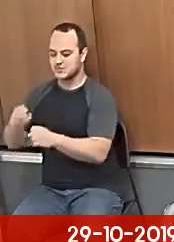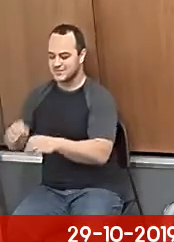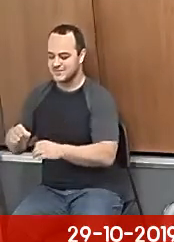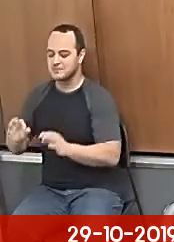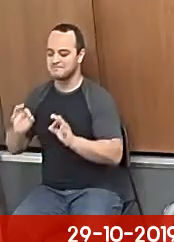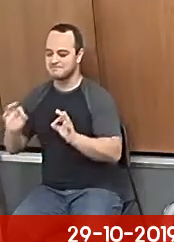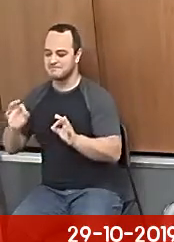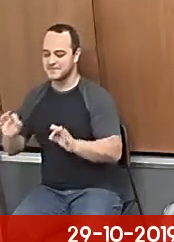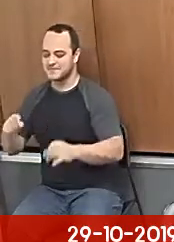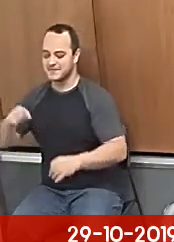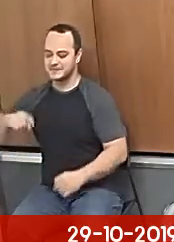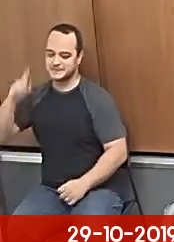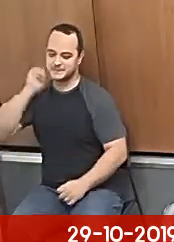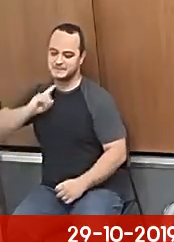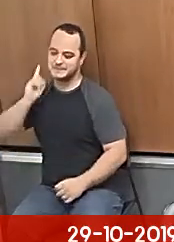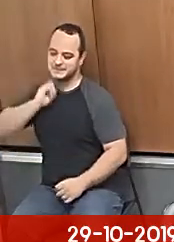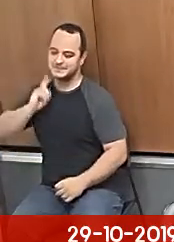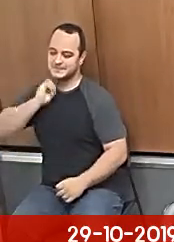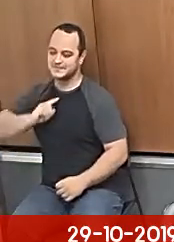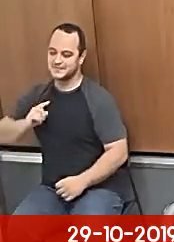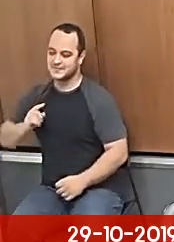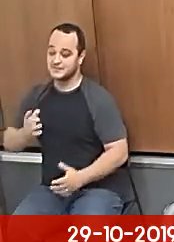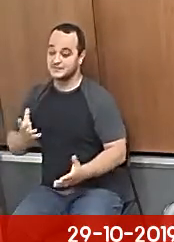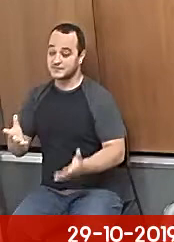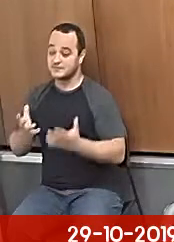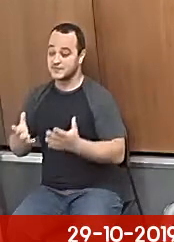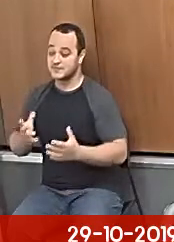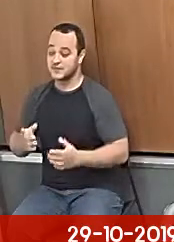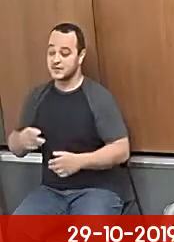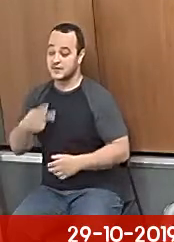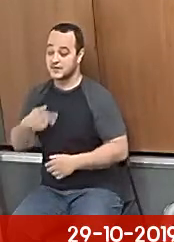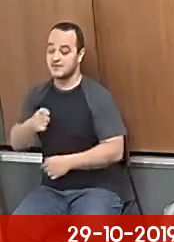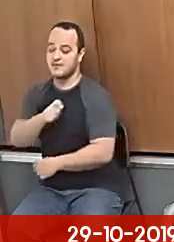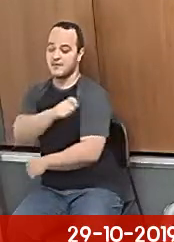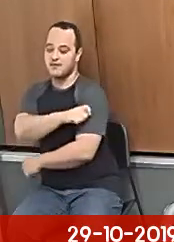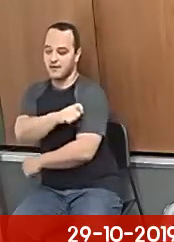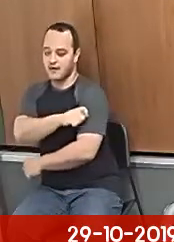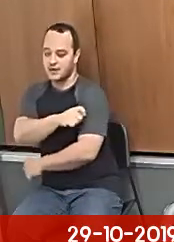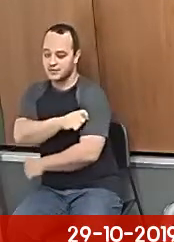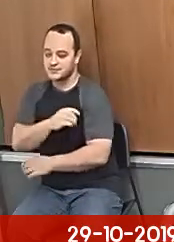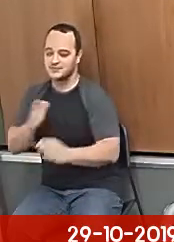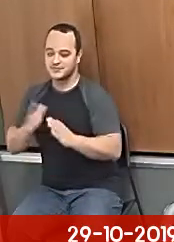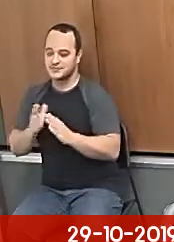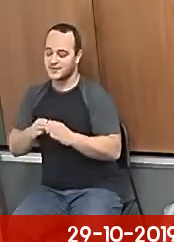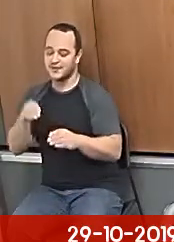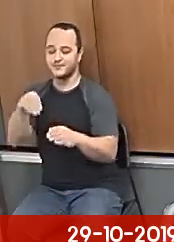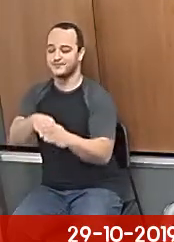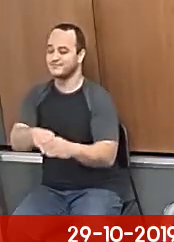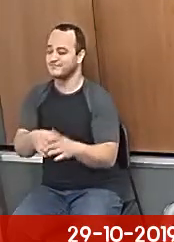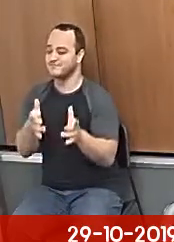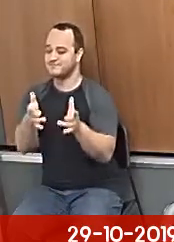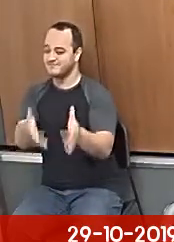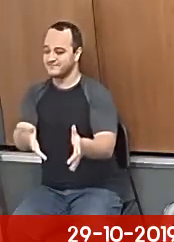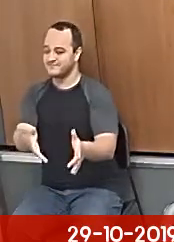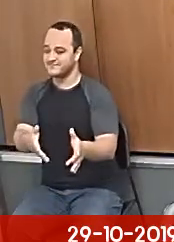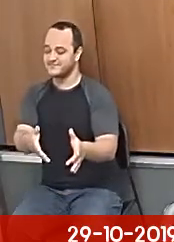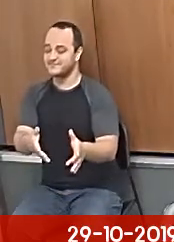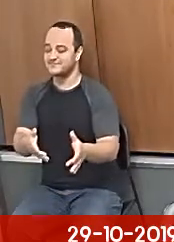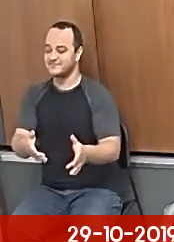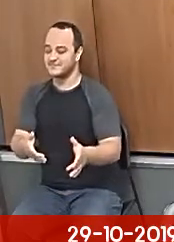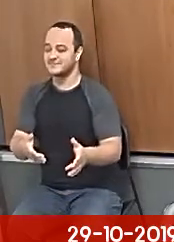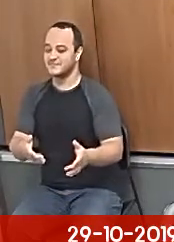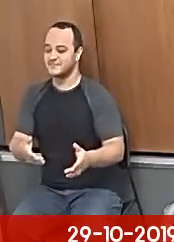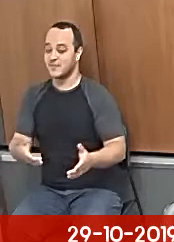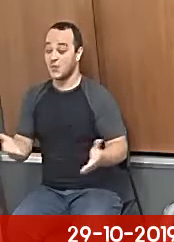gente vem lutando por algo maior que ajudasse esse aluno a sair de casa. E eu vi aqui hoje, deputado,